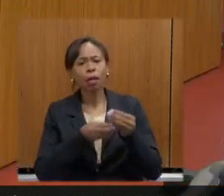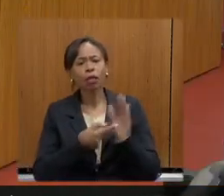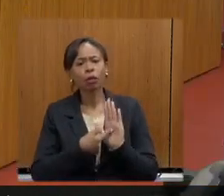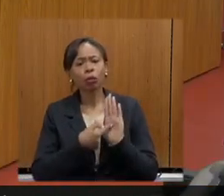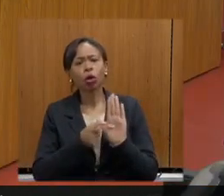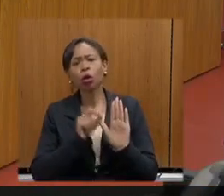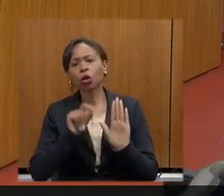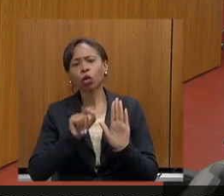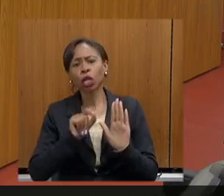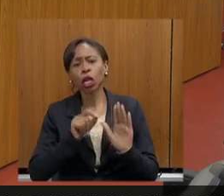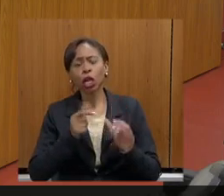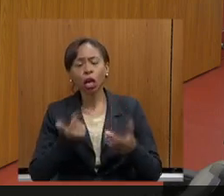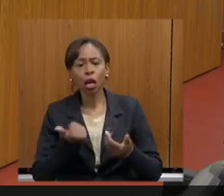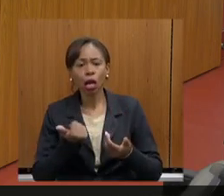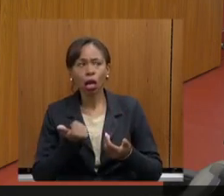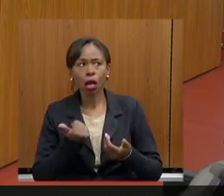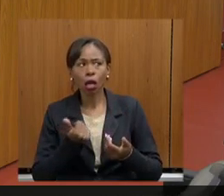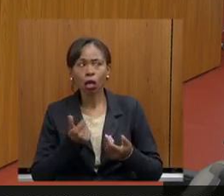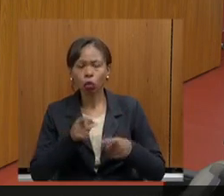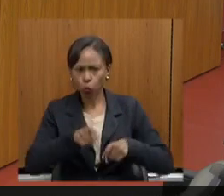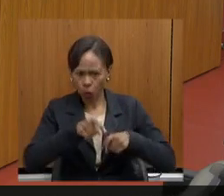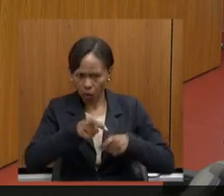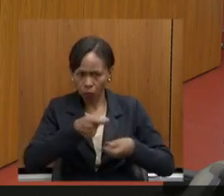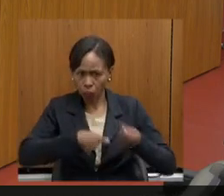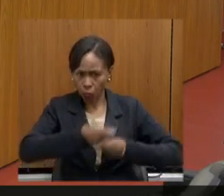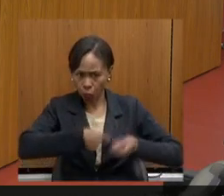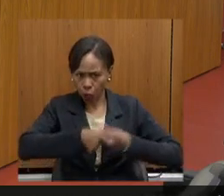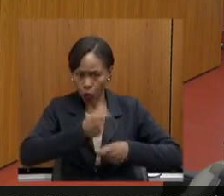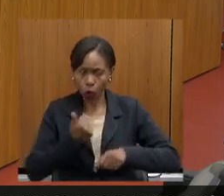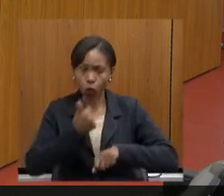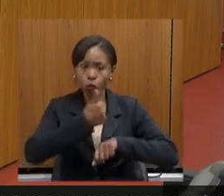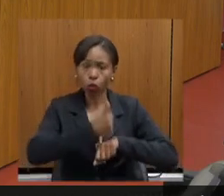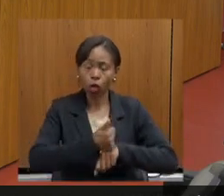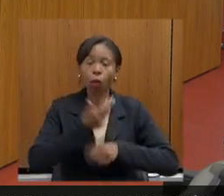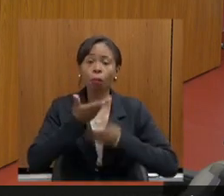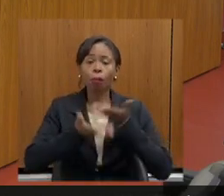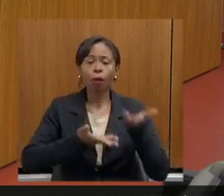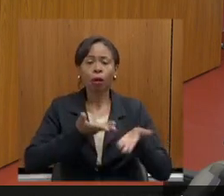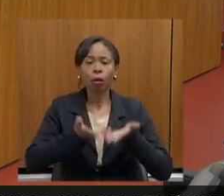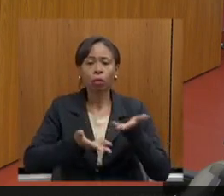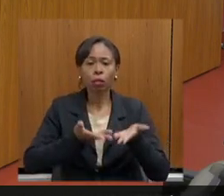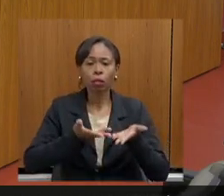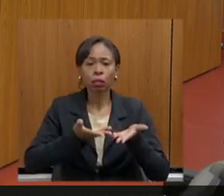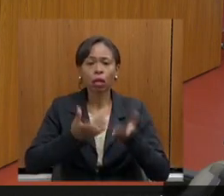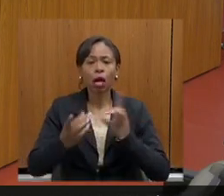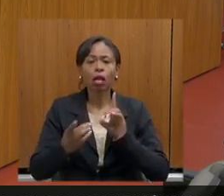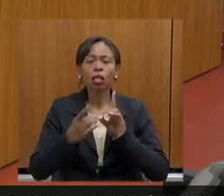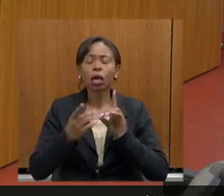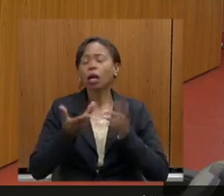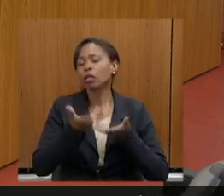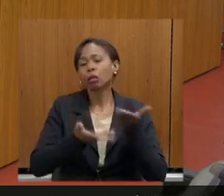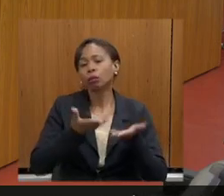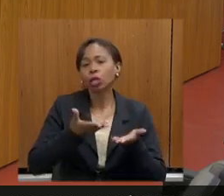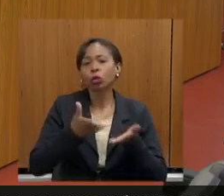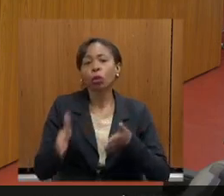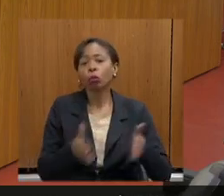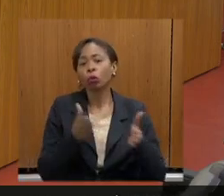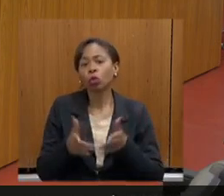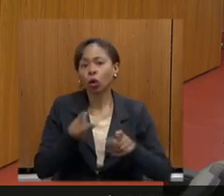lugar do agronegócio para atendimento a produção